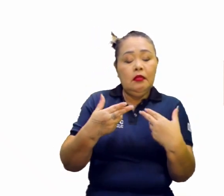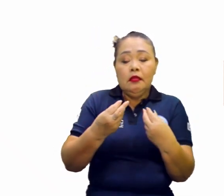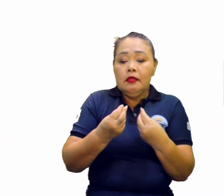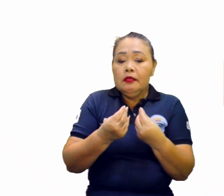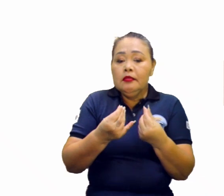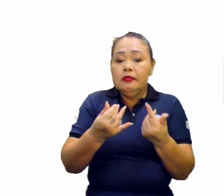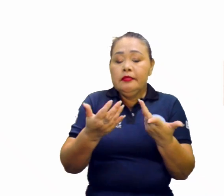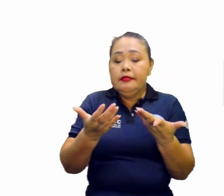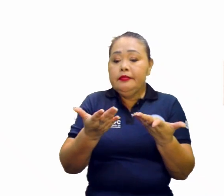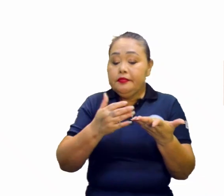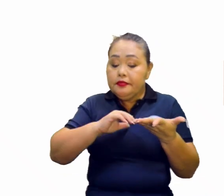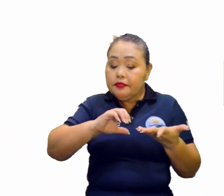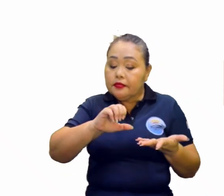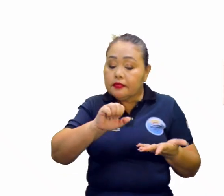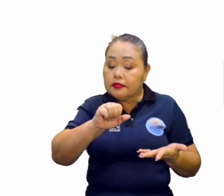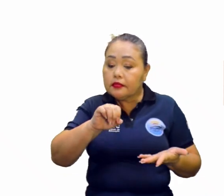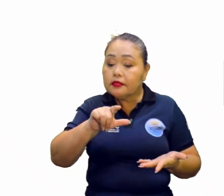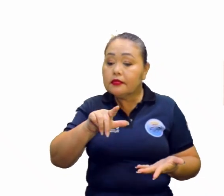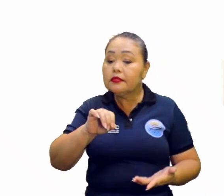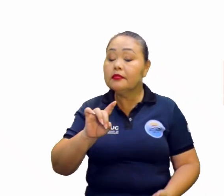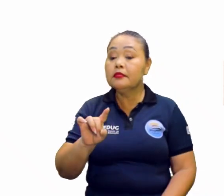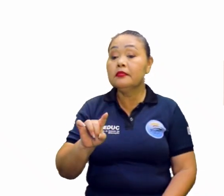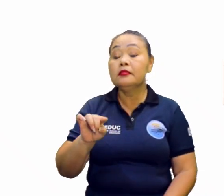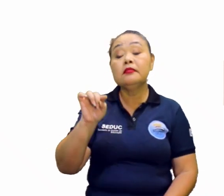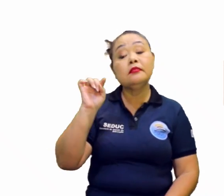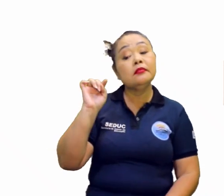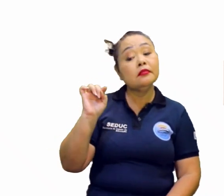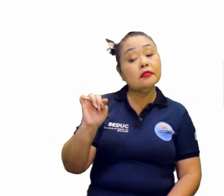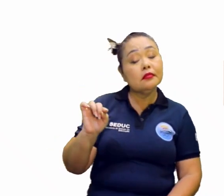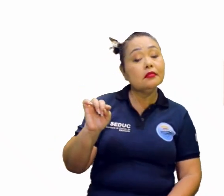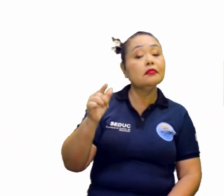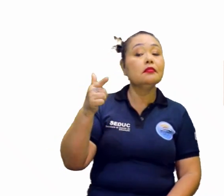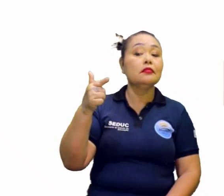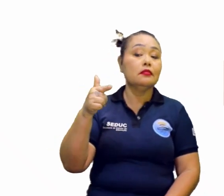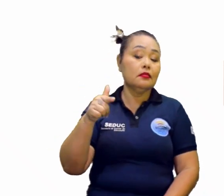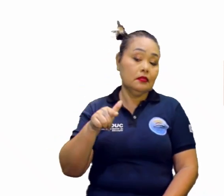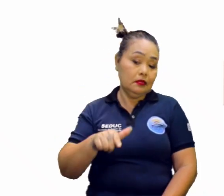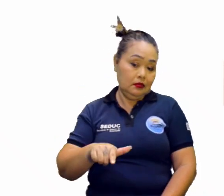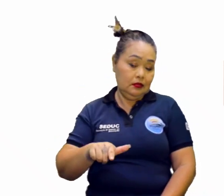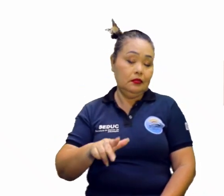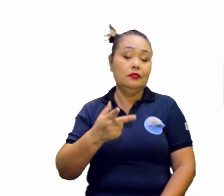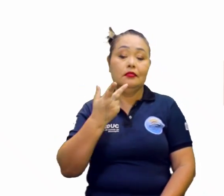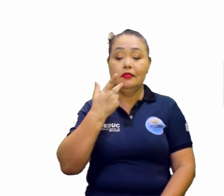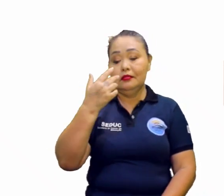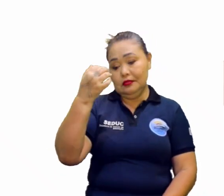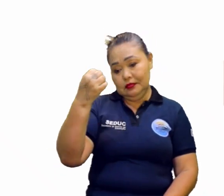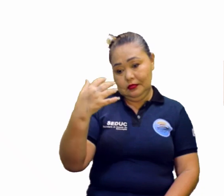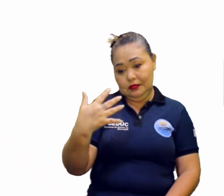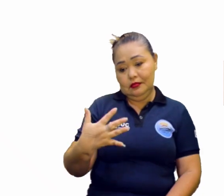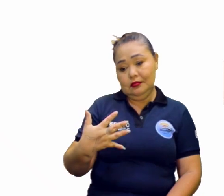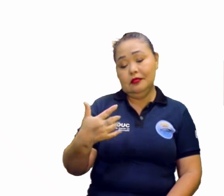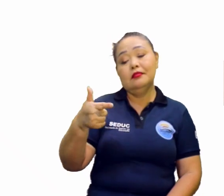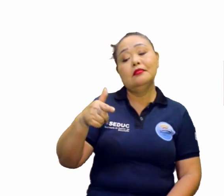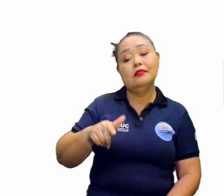solo. E aí a gente volta a bater na tecla. Que tecla, professora?